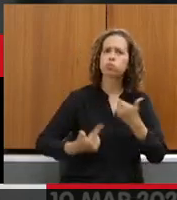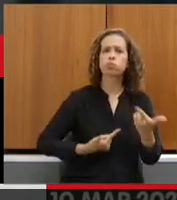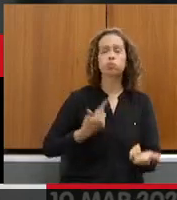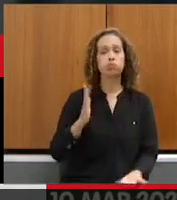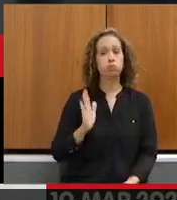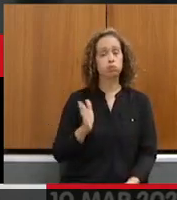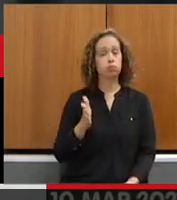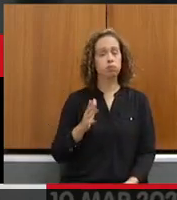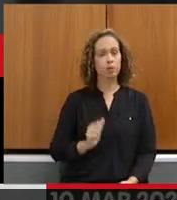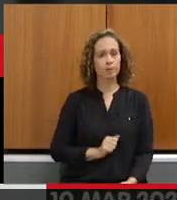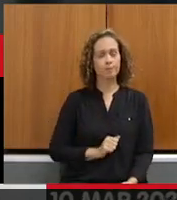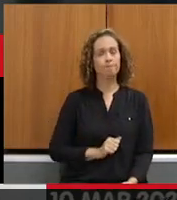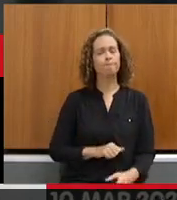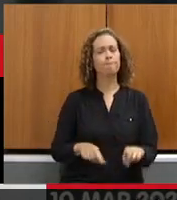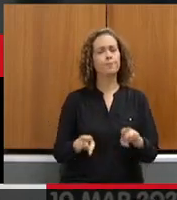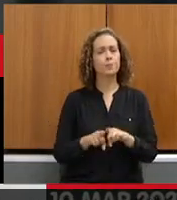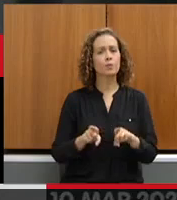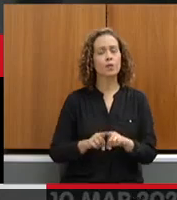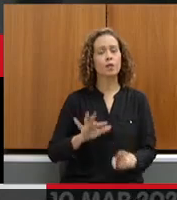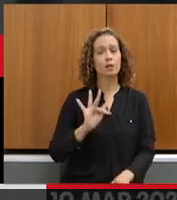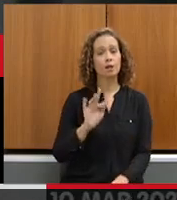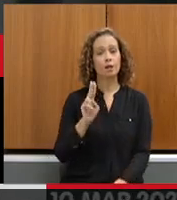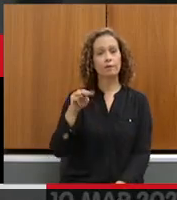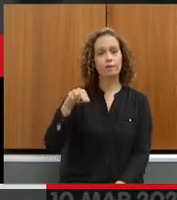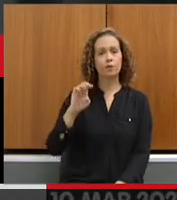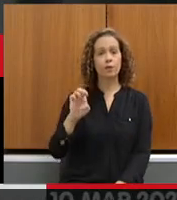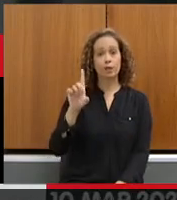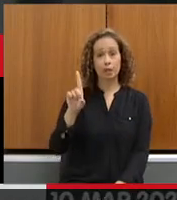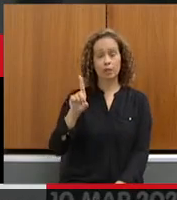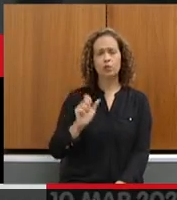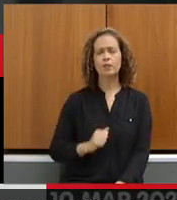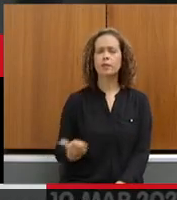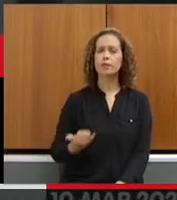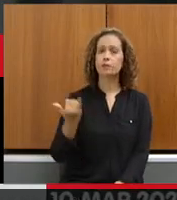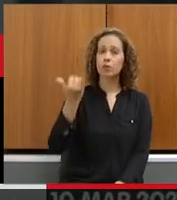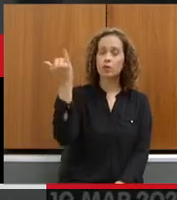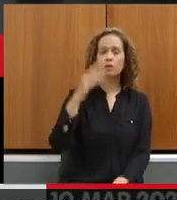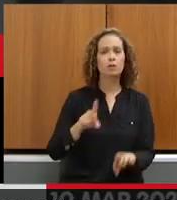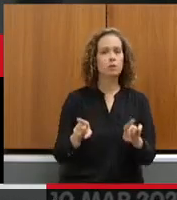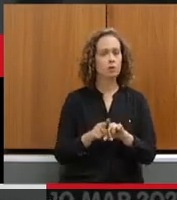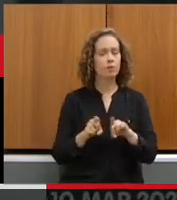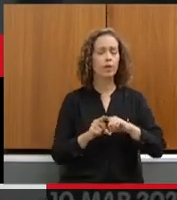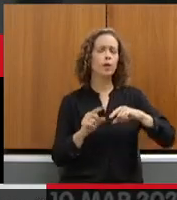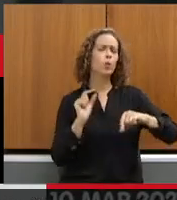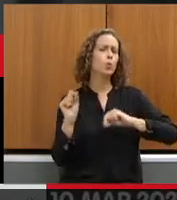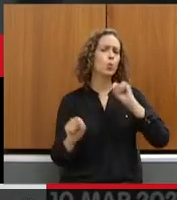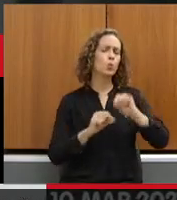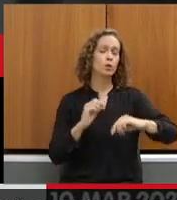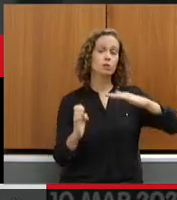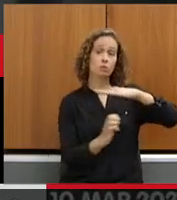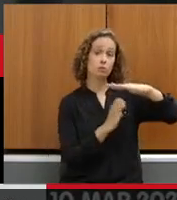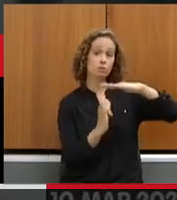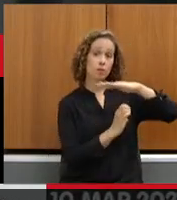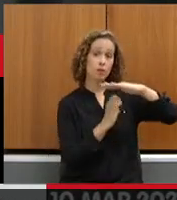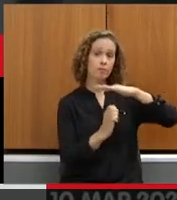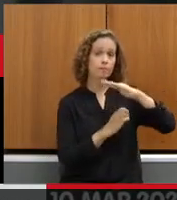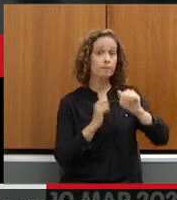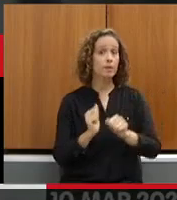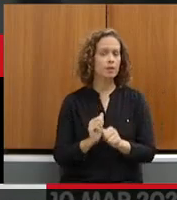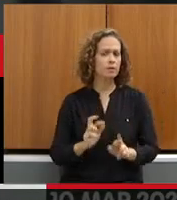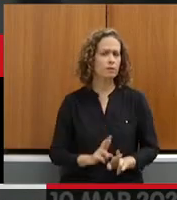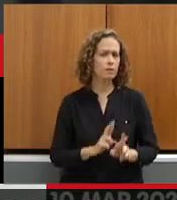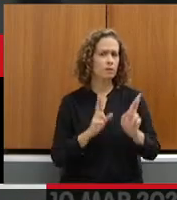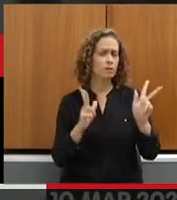em relação a funed eu acho importante assim a funed ela a empresa que ela é num poste